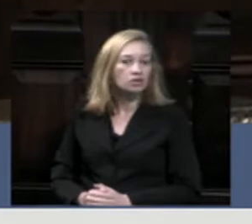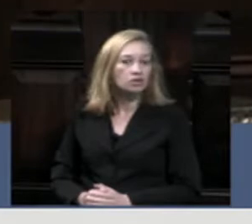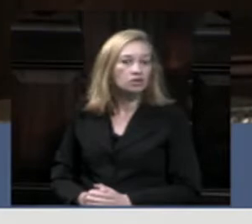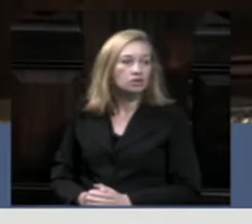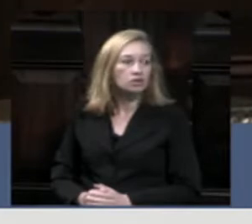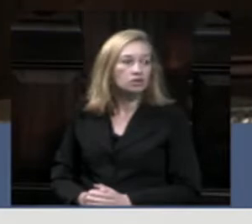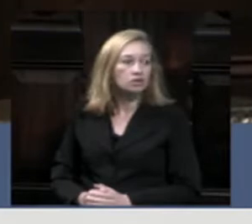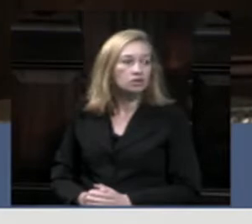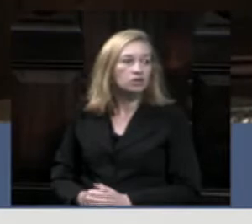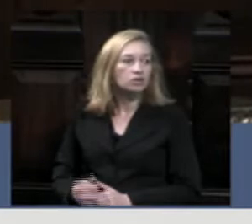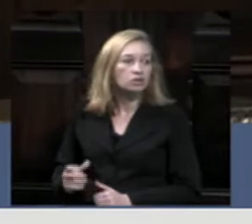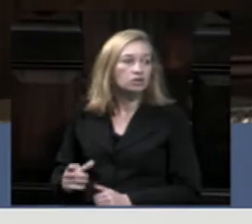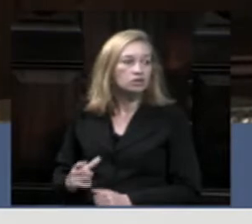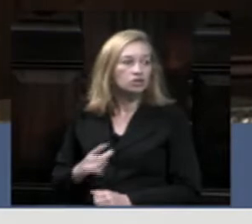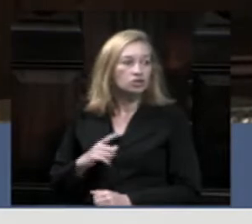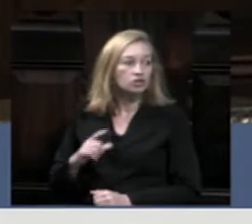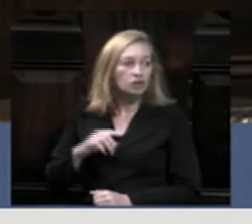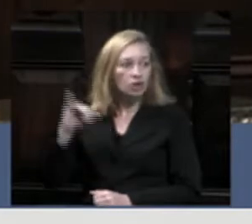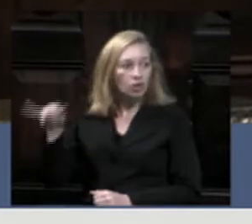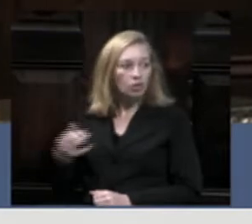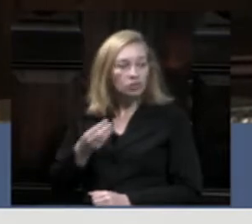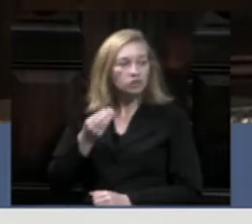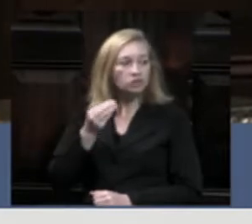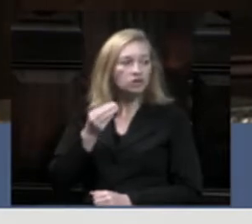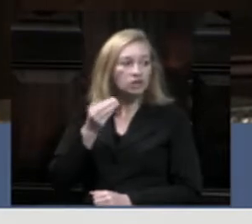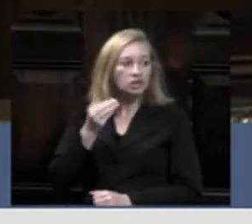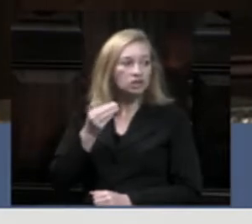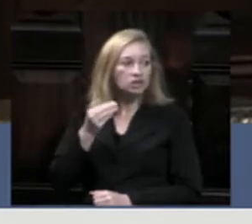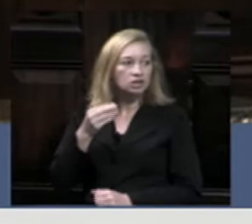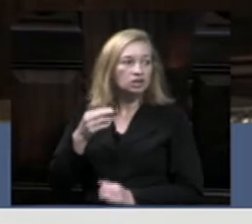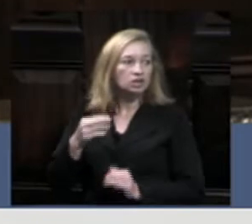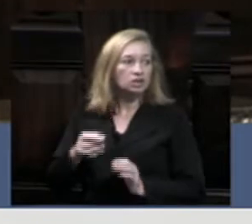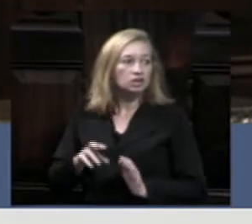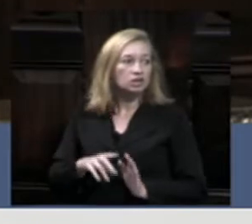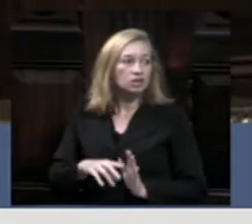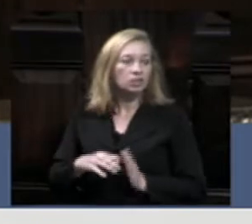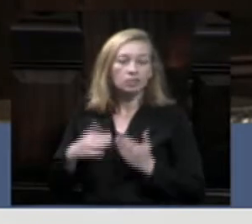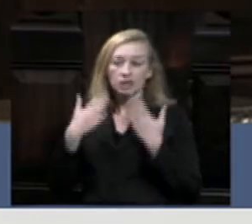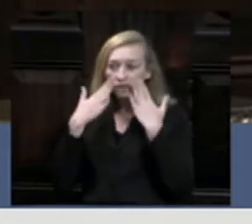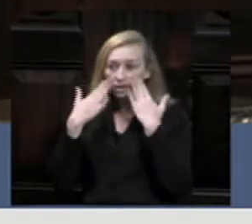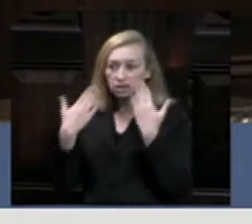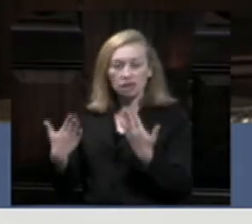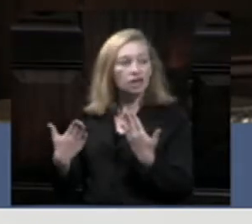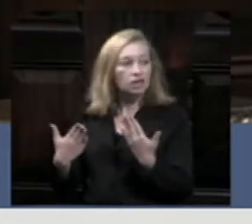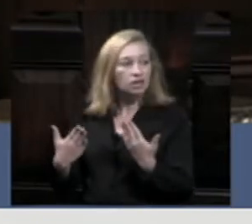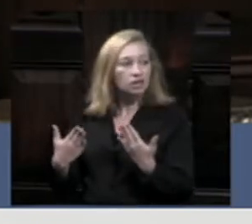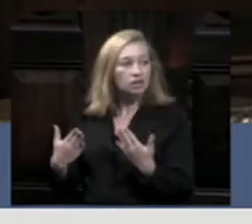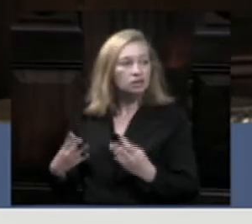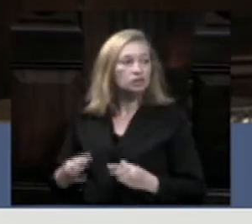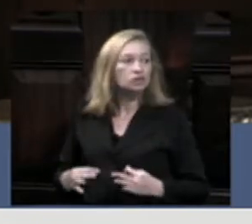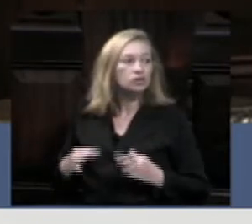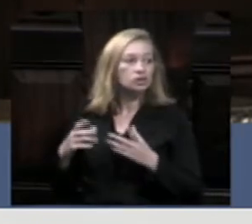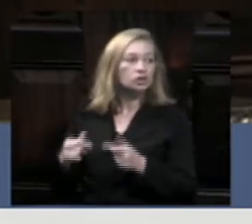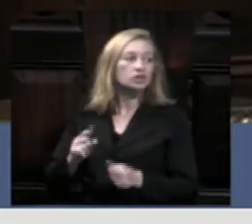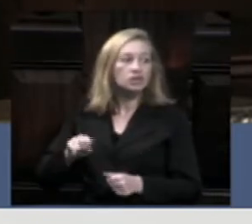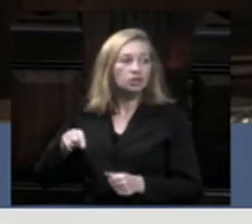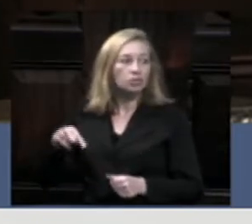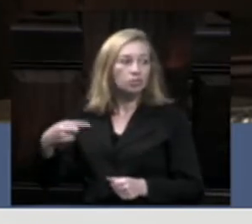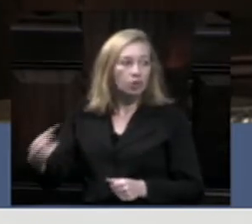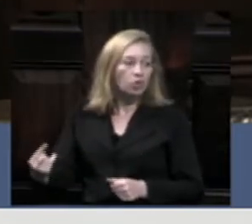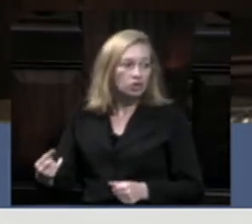quando tive a oportunidade de apresentar esta iniciativa, depois da